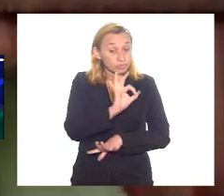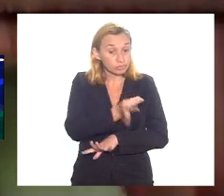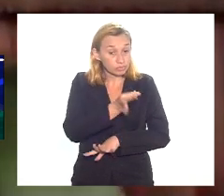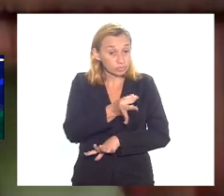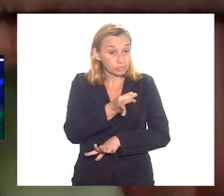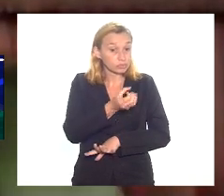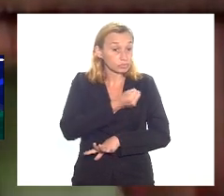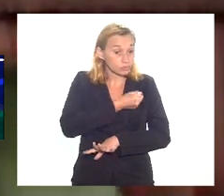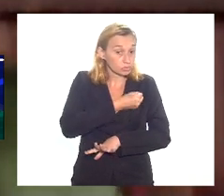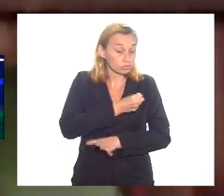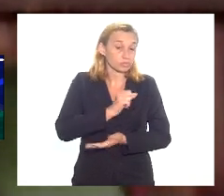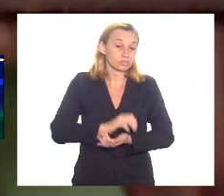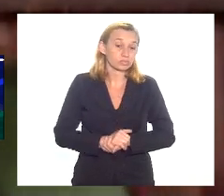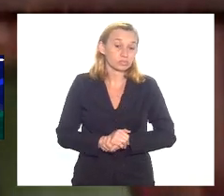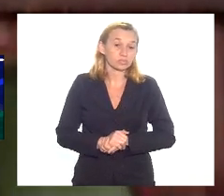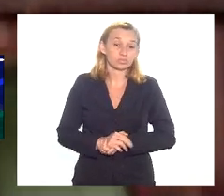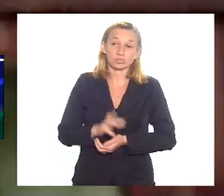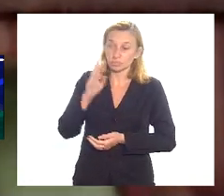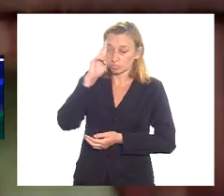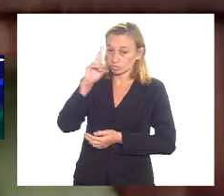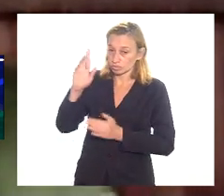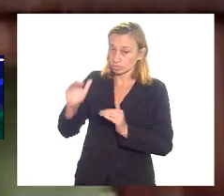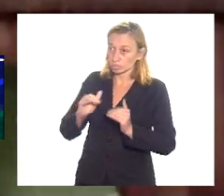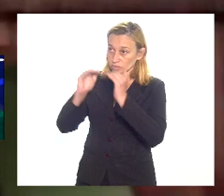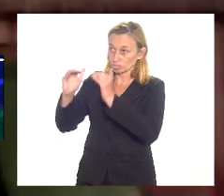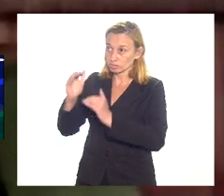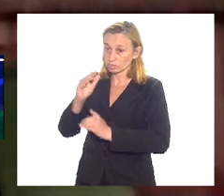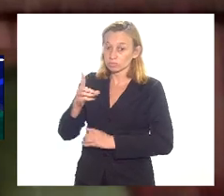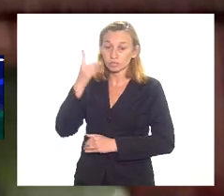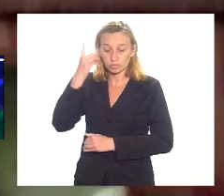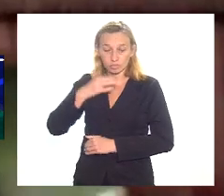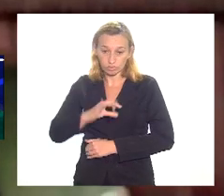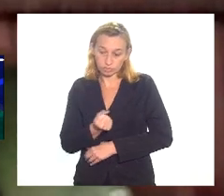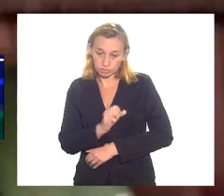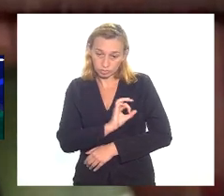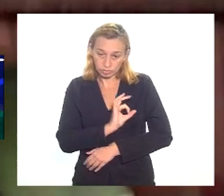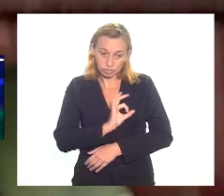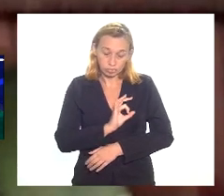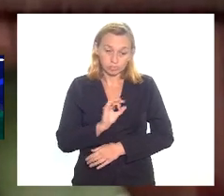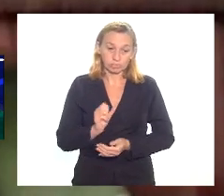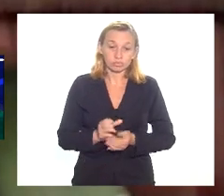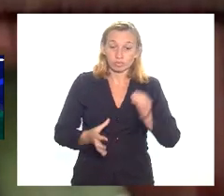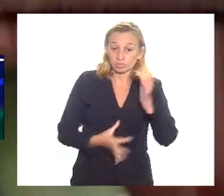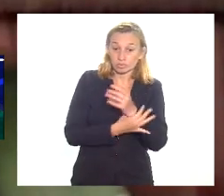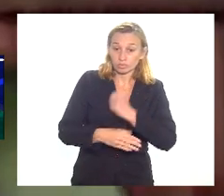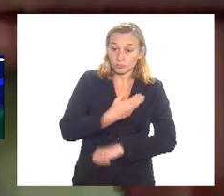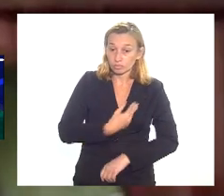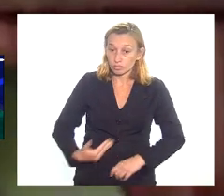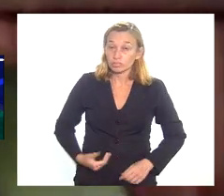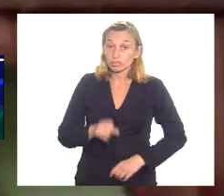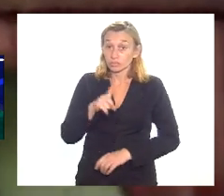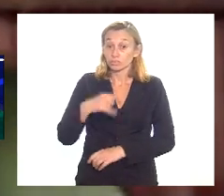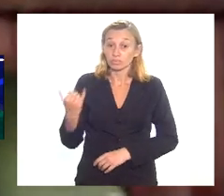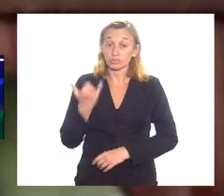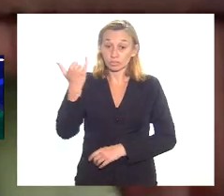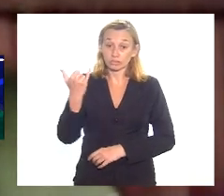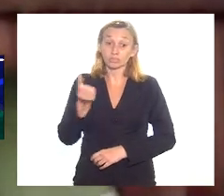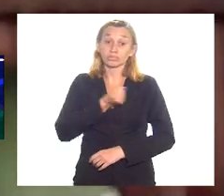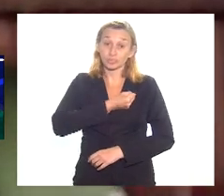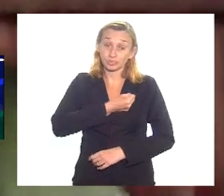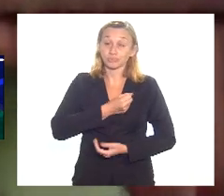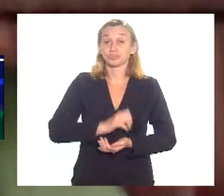dos dados. E Vossa Excelência sabe, deputada Marta Rocha, por exemplo, que no âmbito da segurança pública, a importância dos